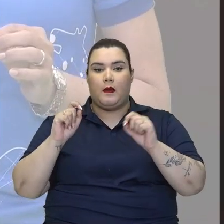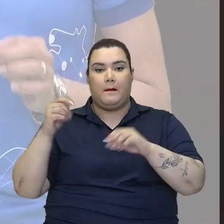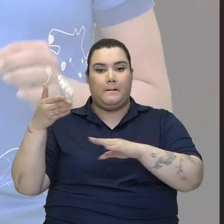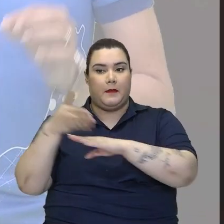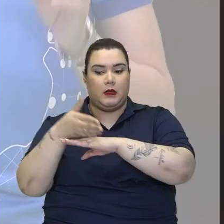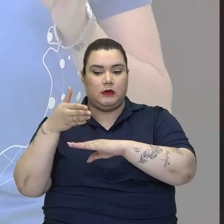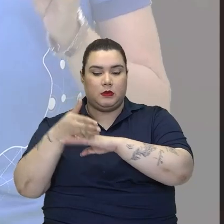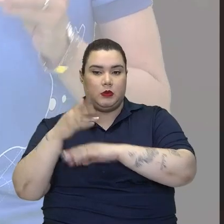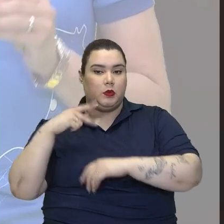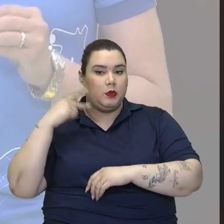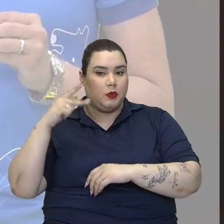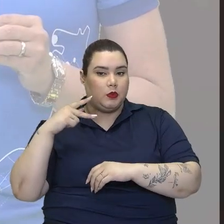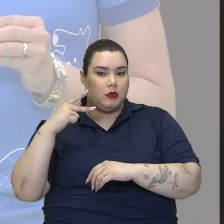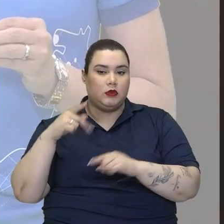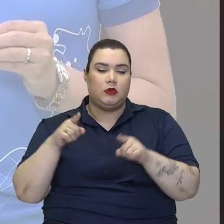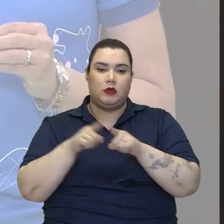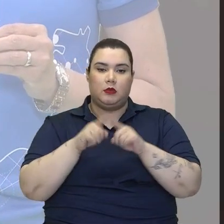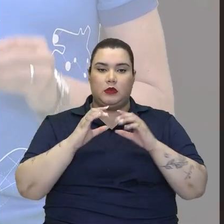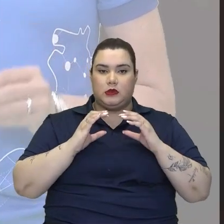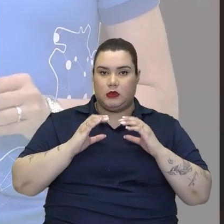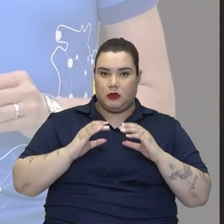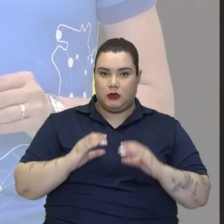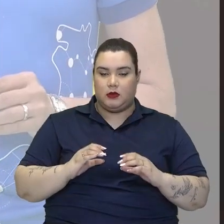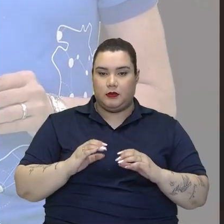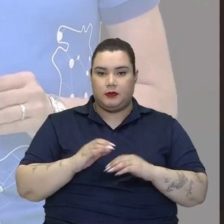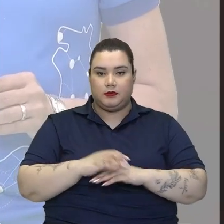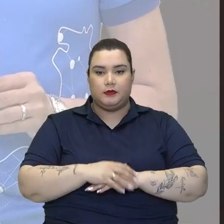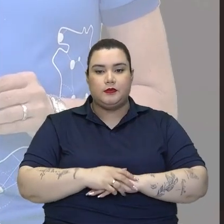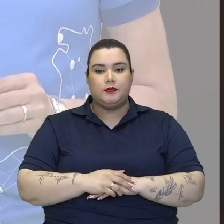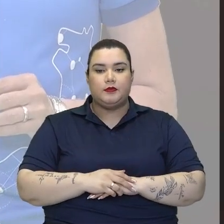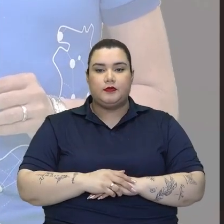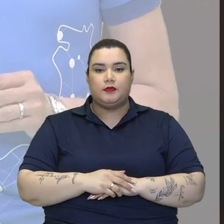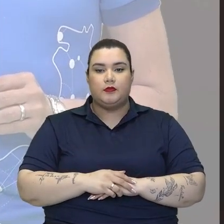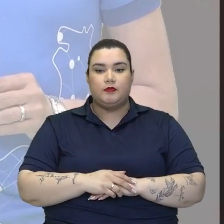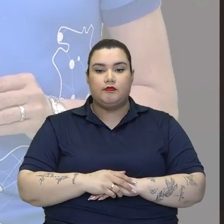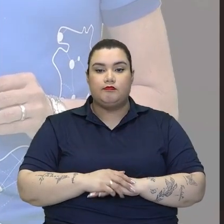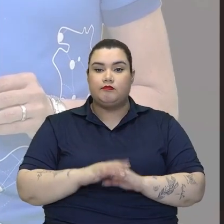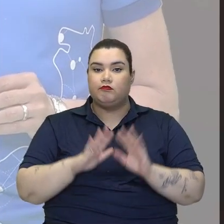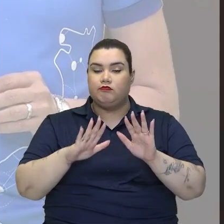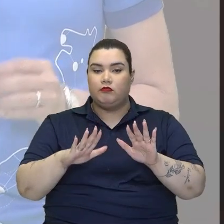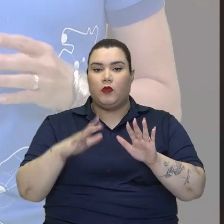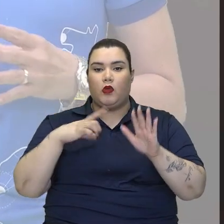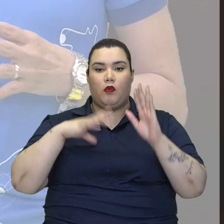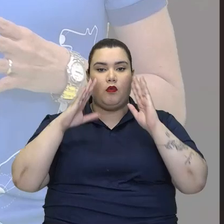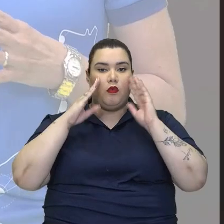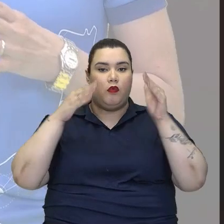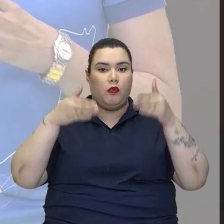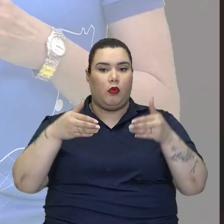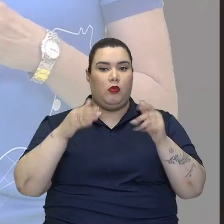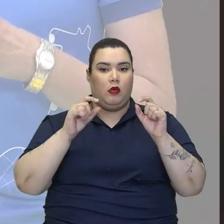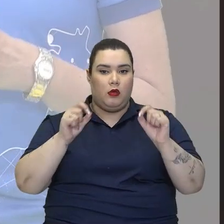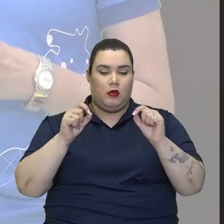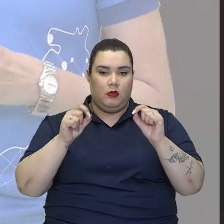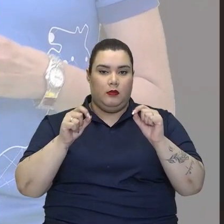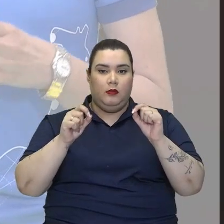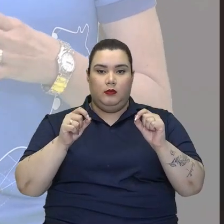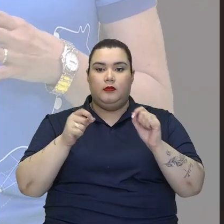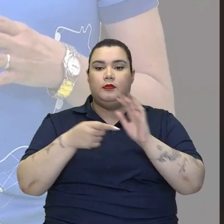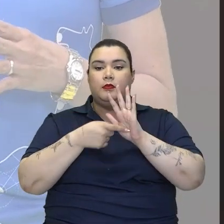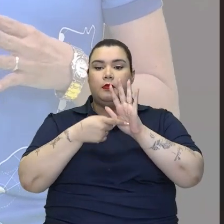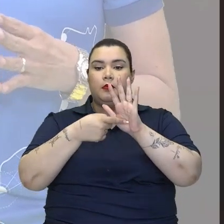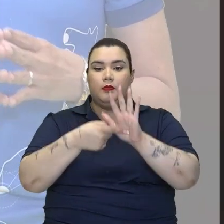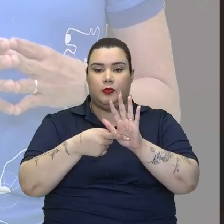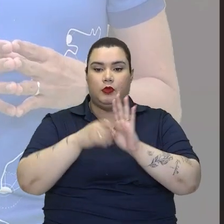participação política e cidadania. Em particular, vamos frisar aqui a extensão